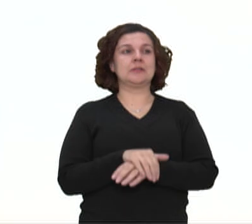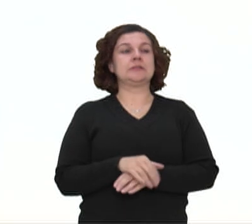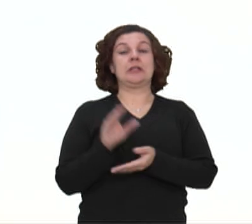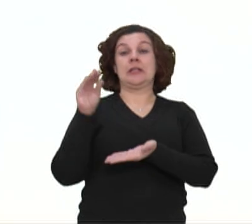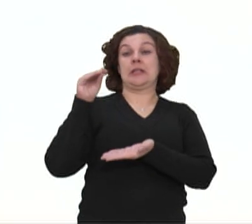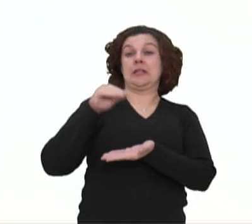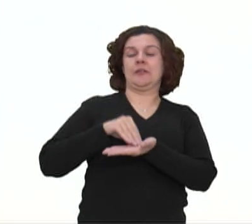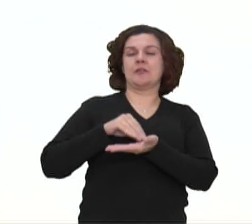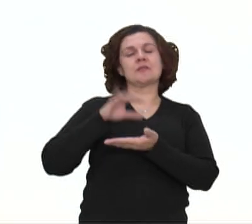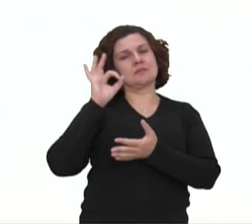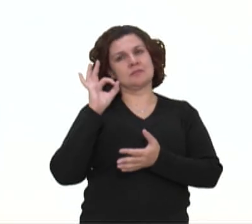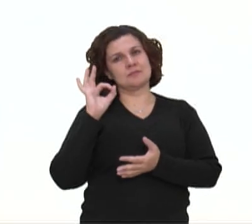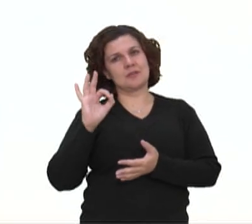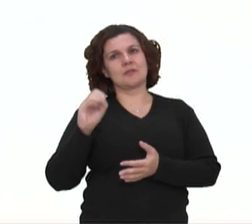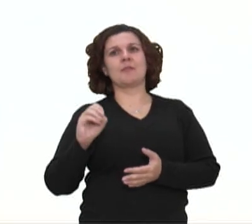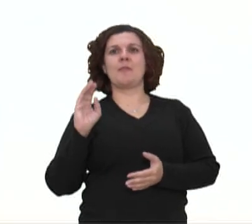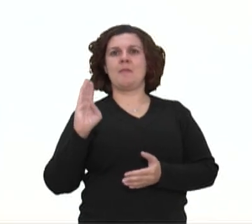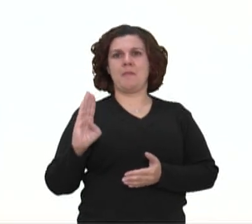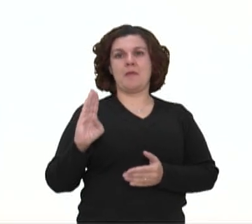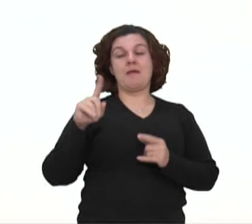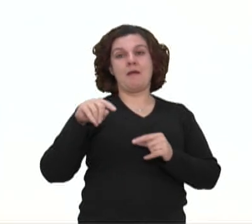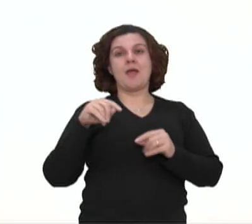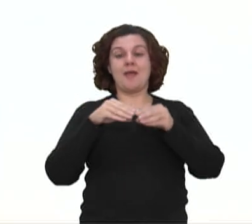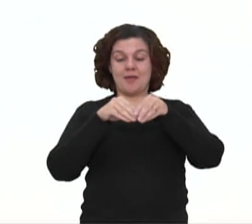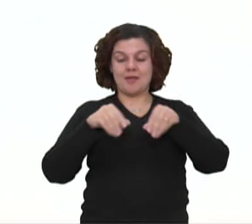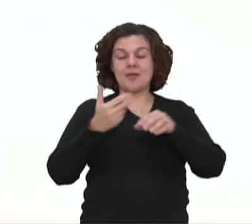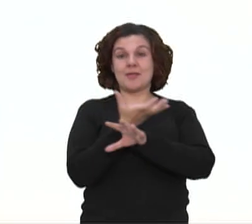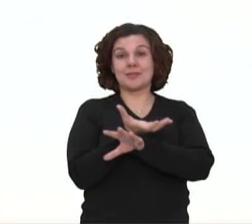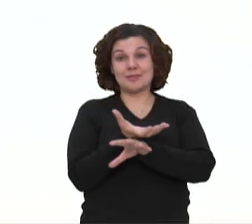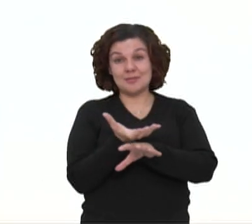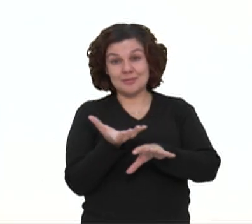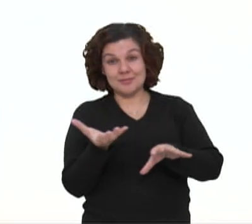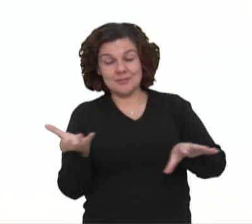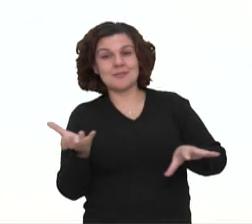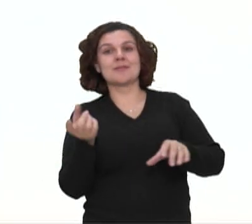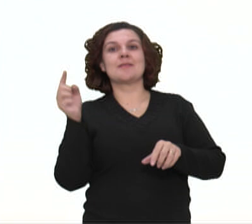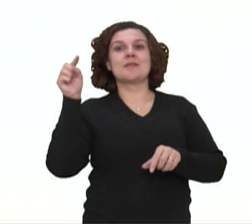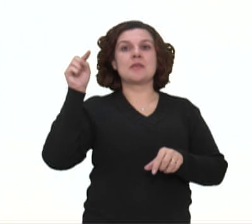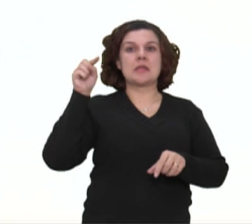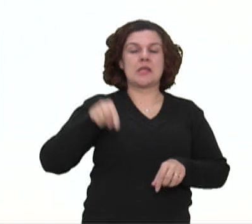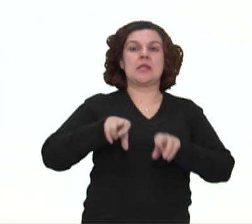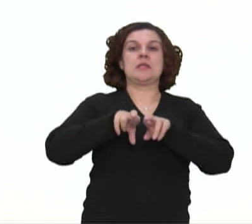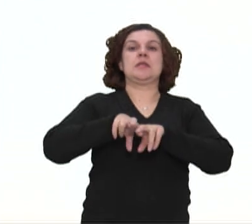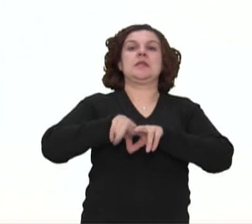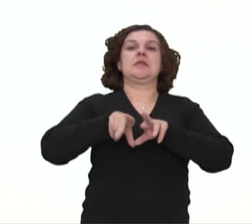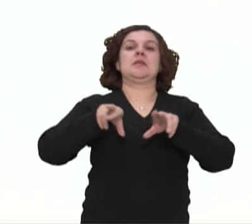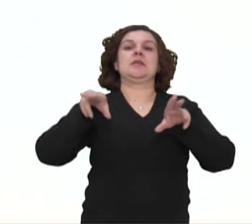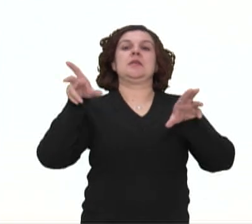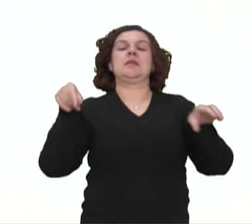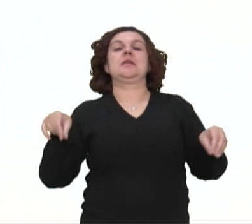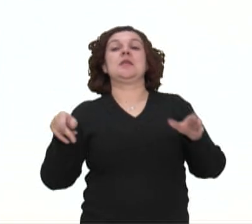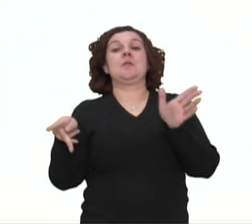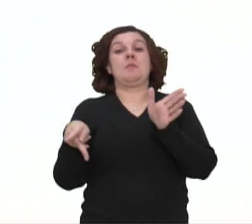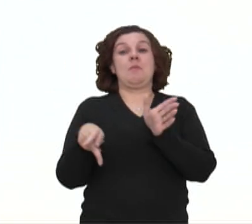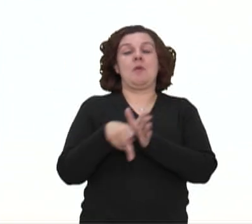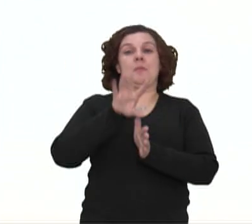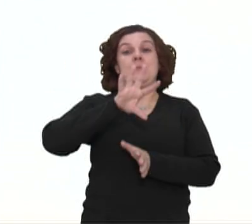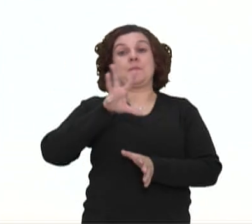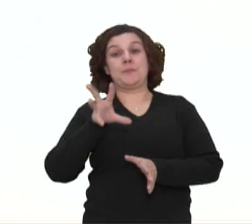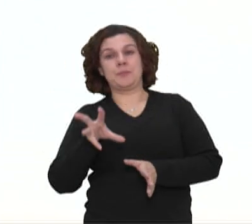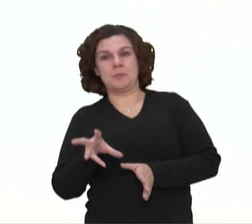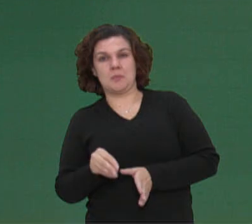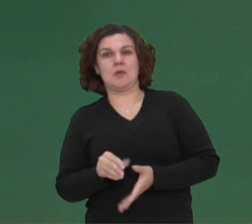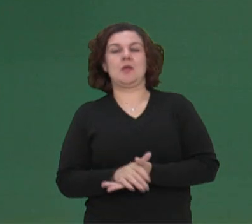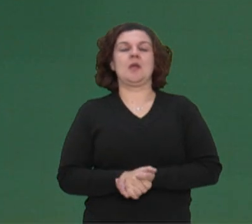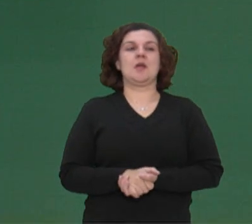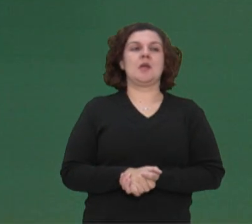a letra B é o correto. A formação dos desertos aí também tem a ver com a diversidade dentro do continente africano,